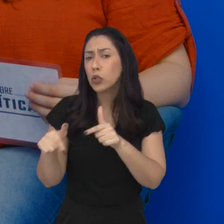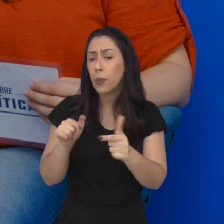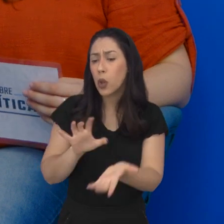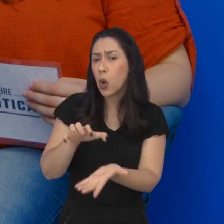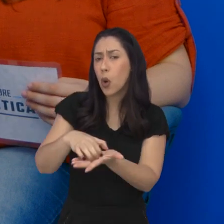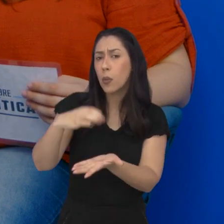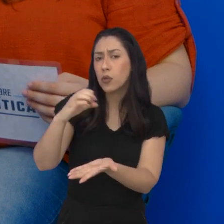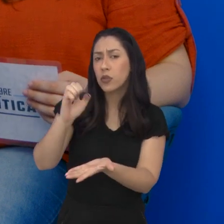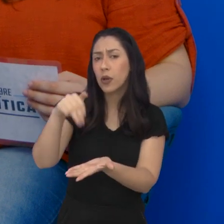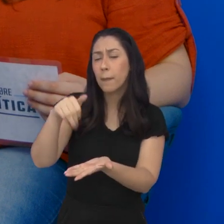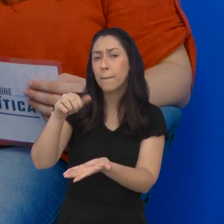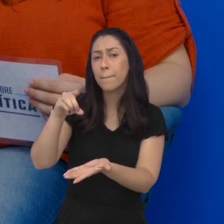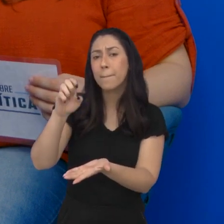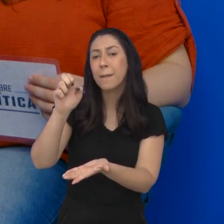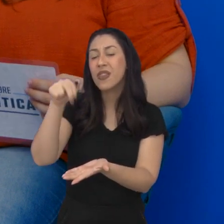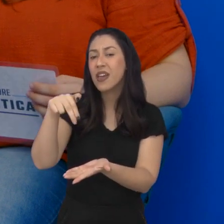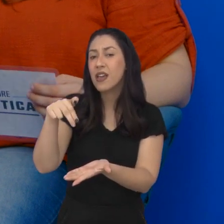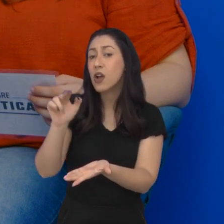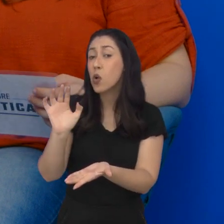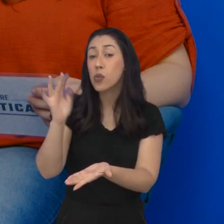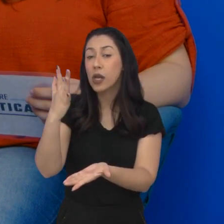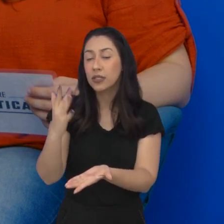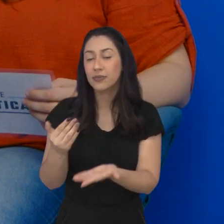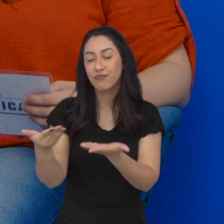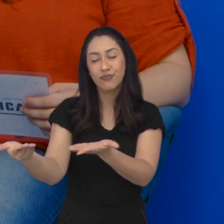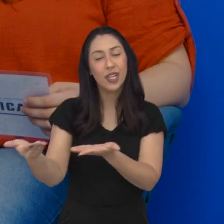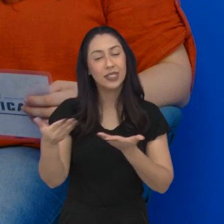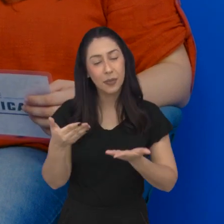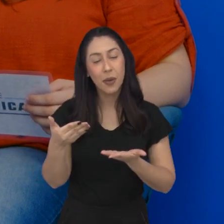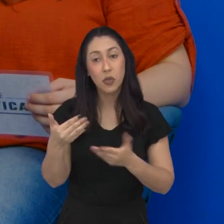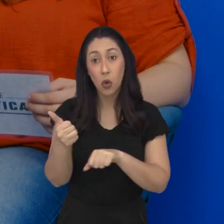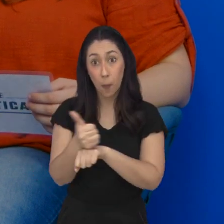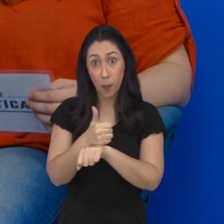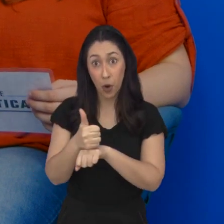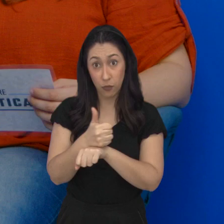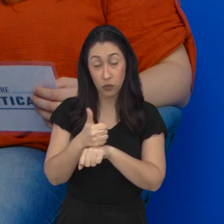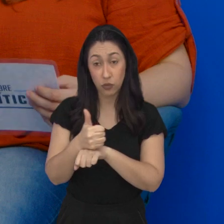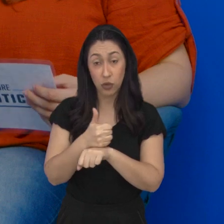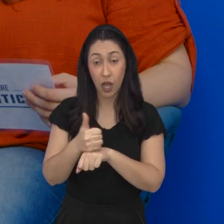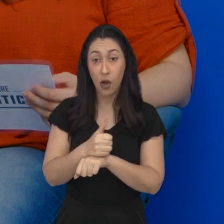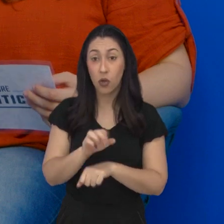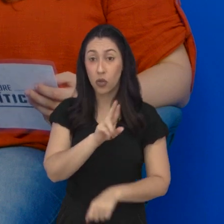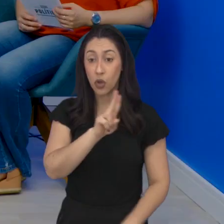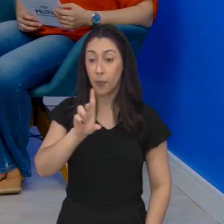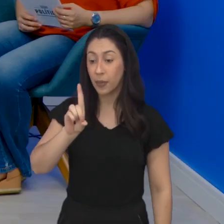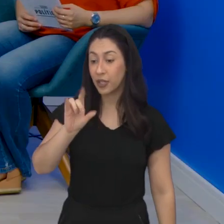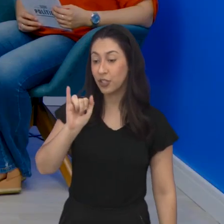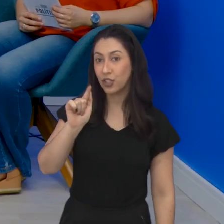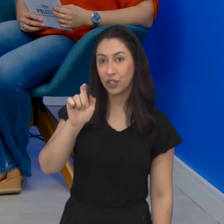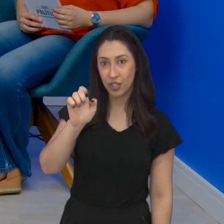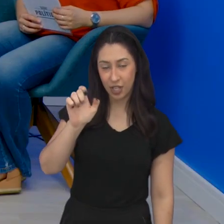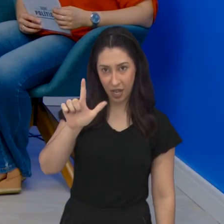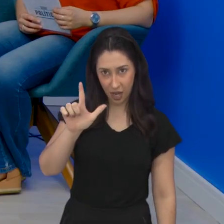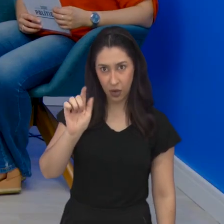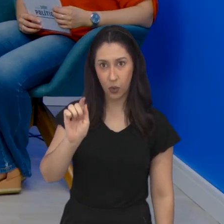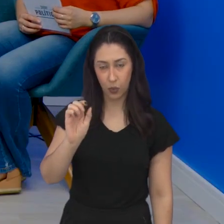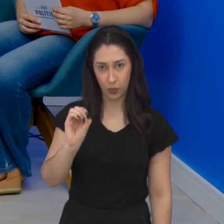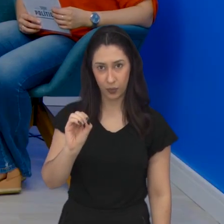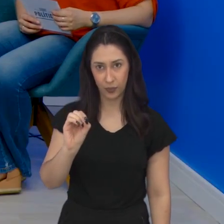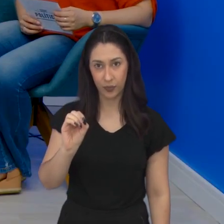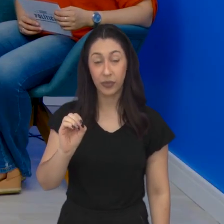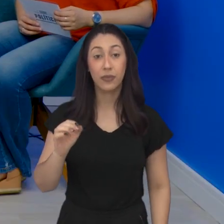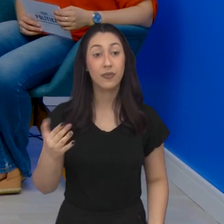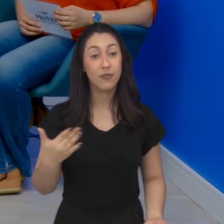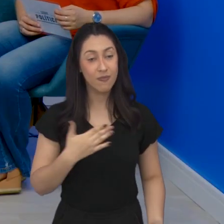CEMADEM funciona de forma geral. A gente recebe aqui no estúdio o meteorologista do CEMADEM, Diego Souza. Diego, muito prazer.